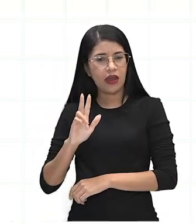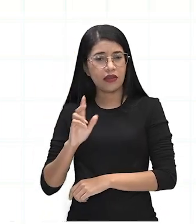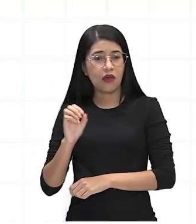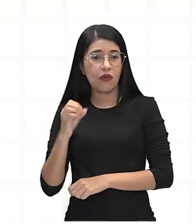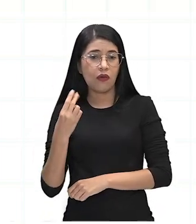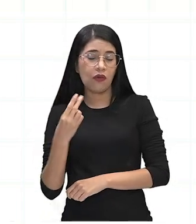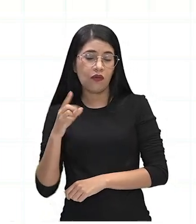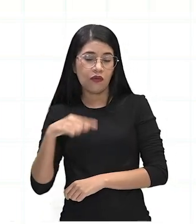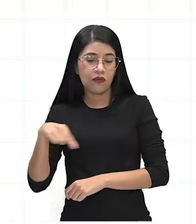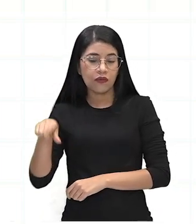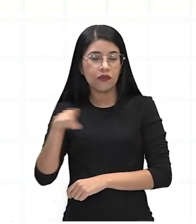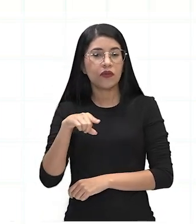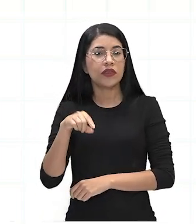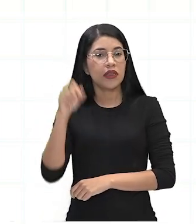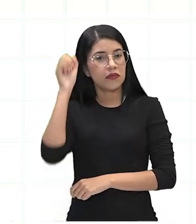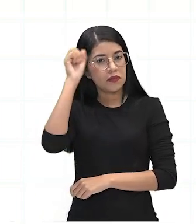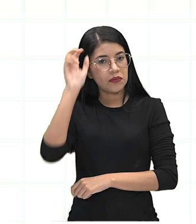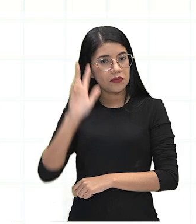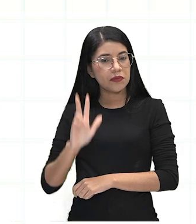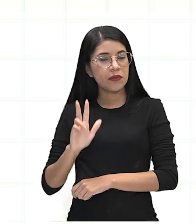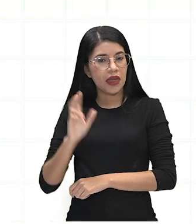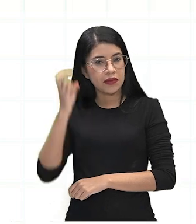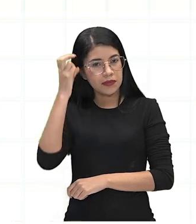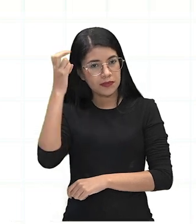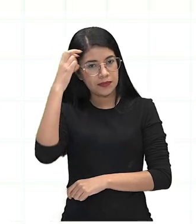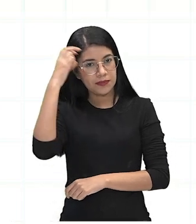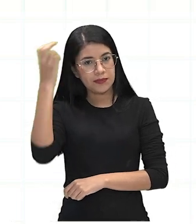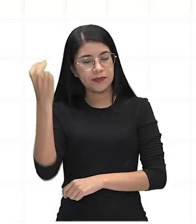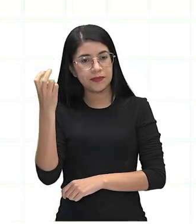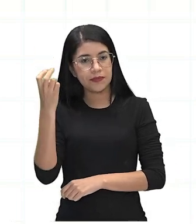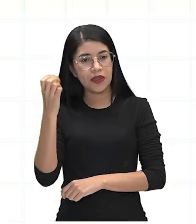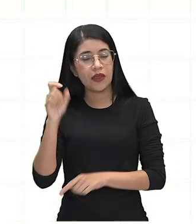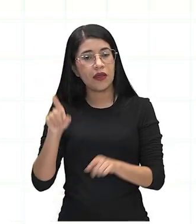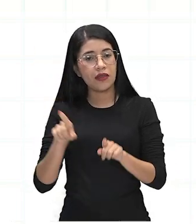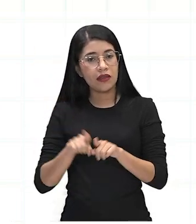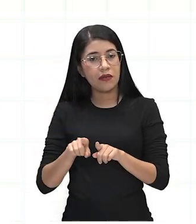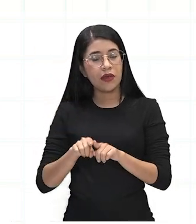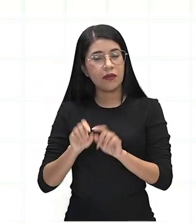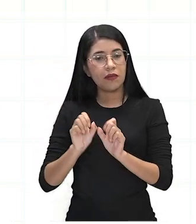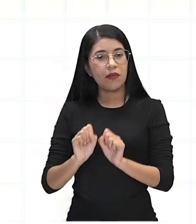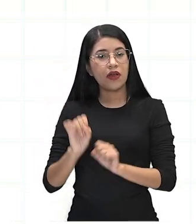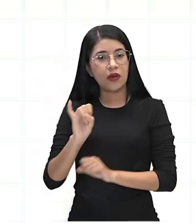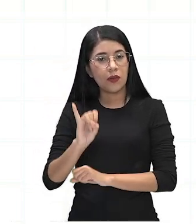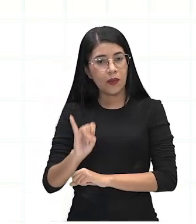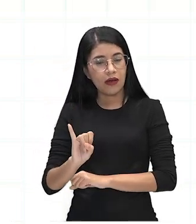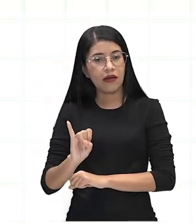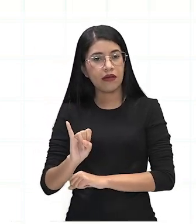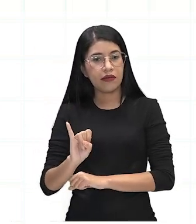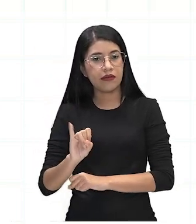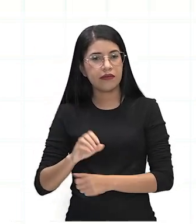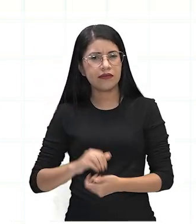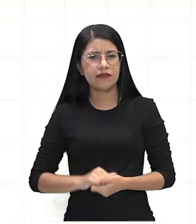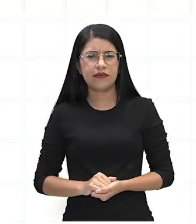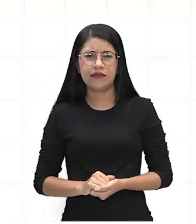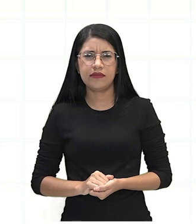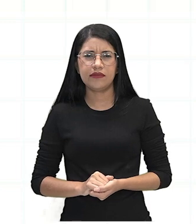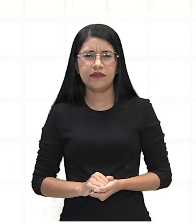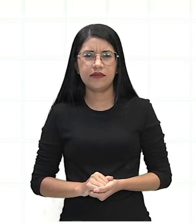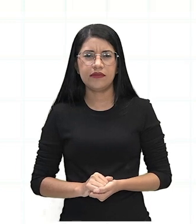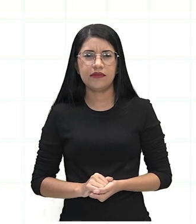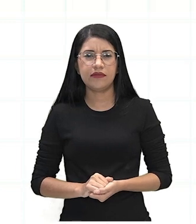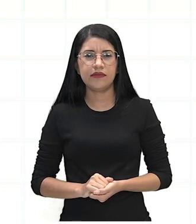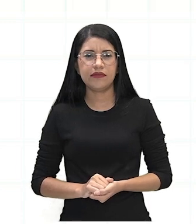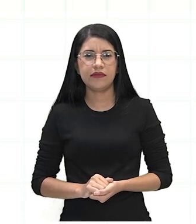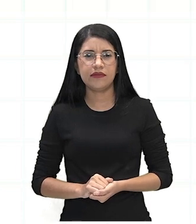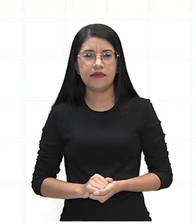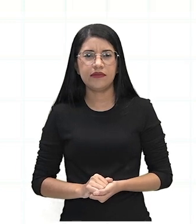são. You are smart. Eu poderia usar o I, ok? A mesma coisa aqui.